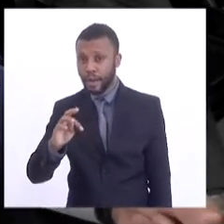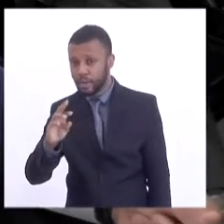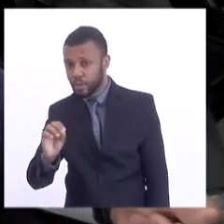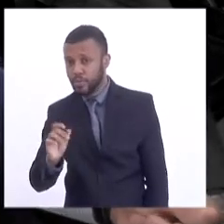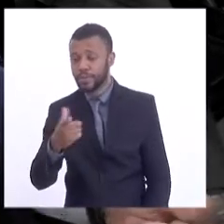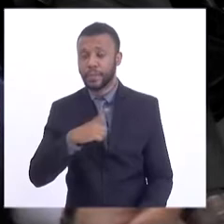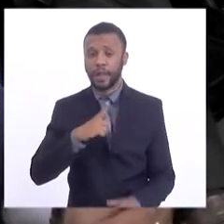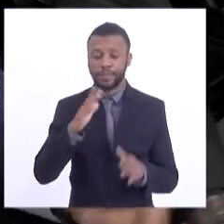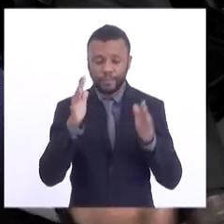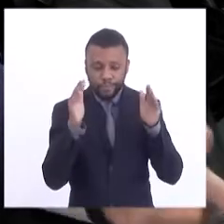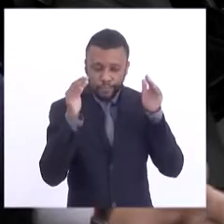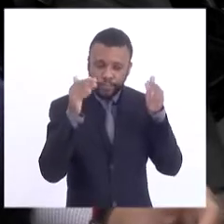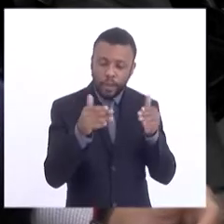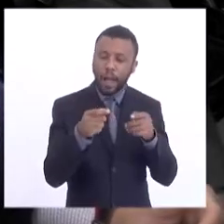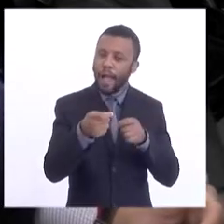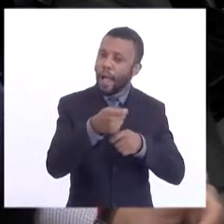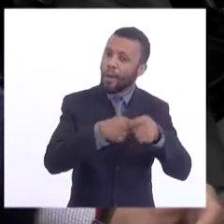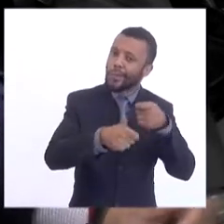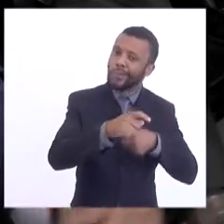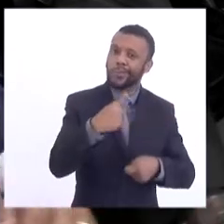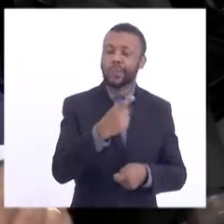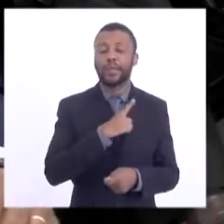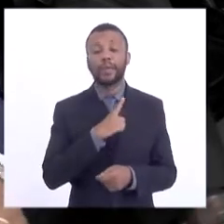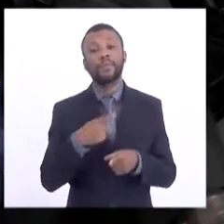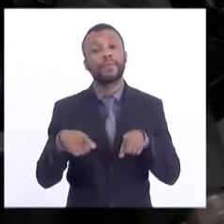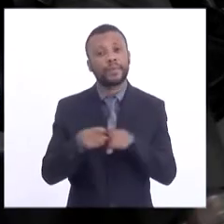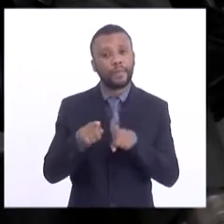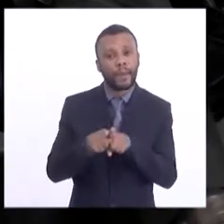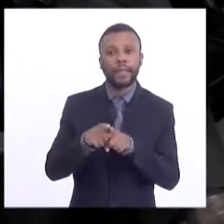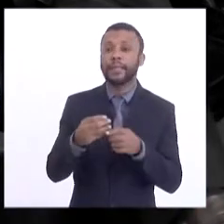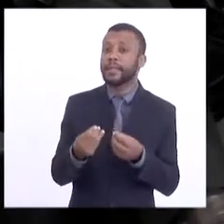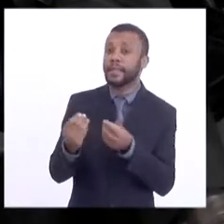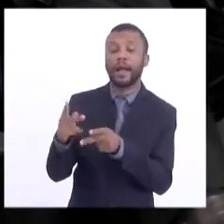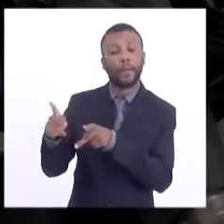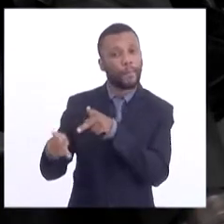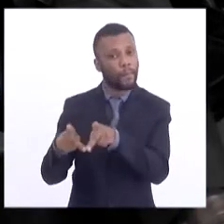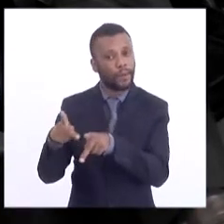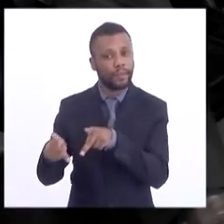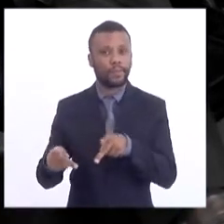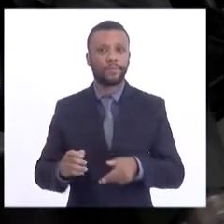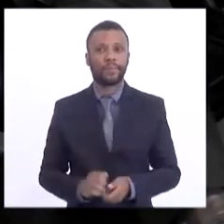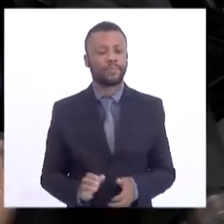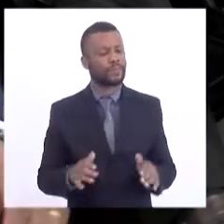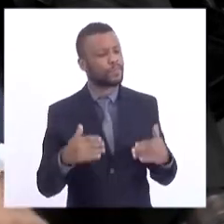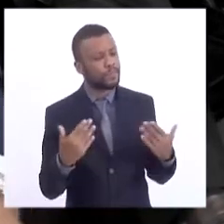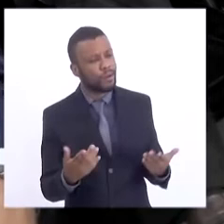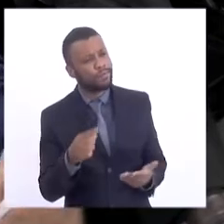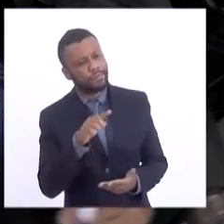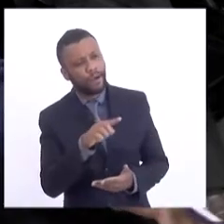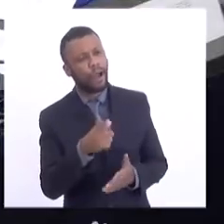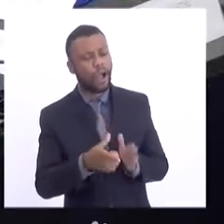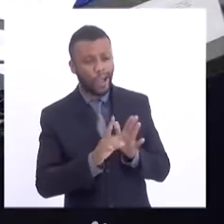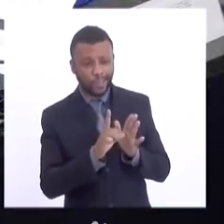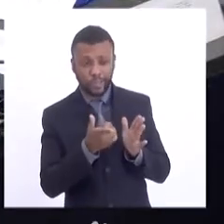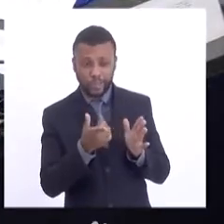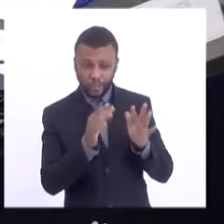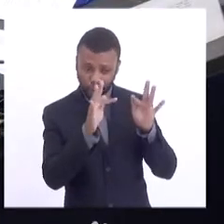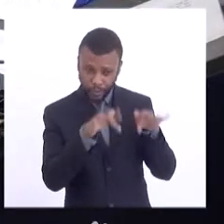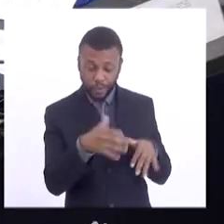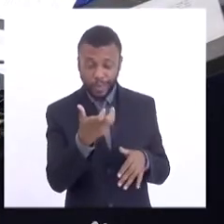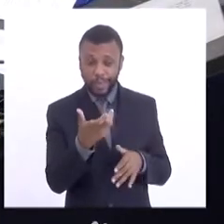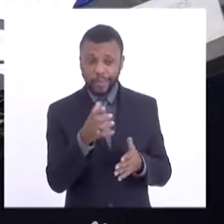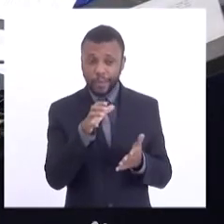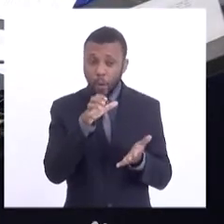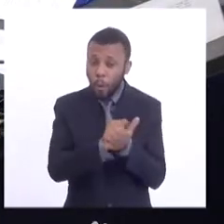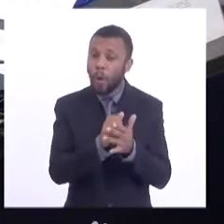vista do ano que nós temos mas também na entrega à população secretária antes do Senhor sair é só queria fazer um registro é